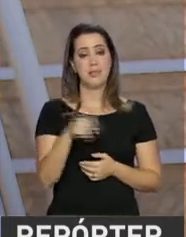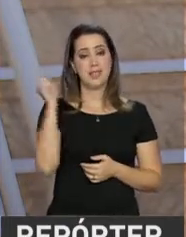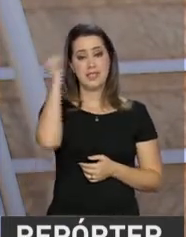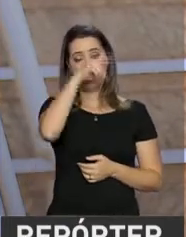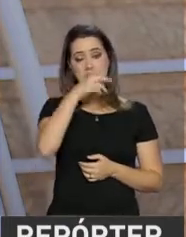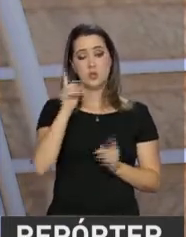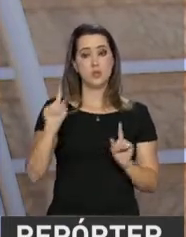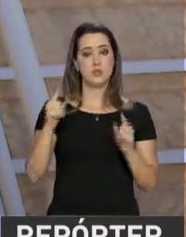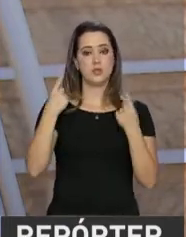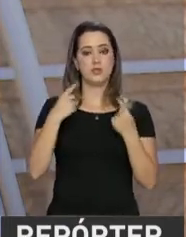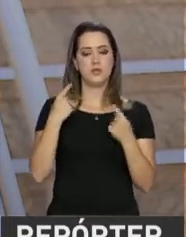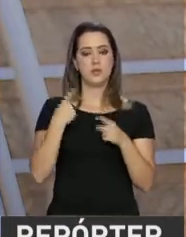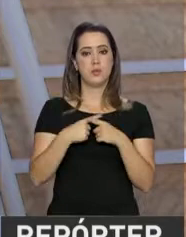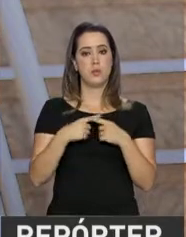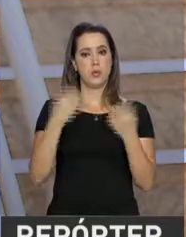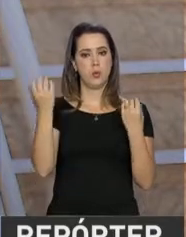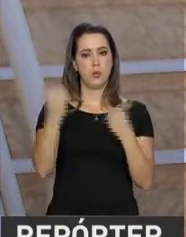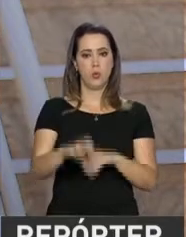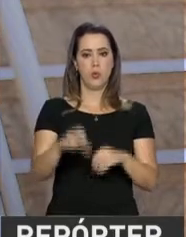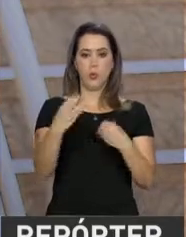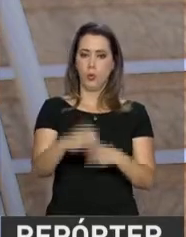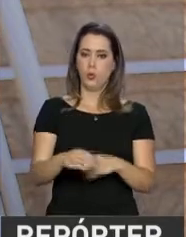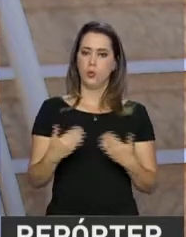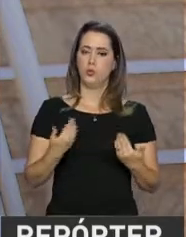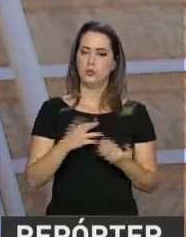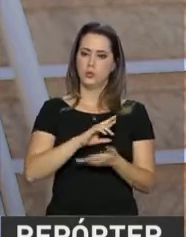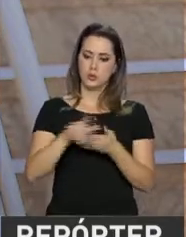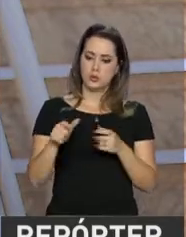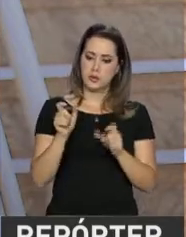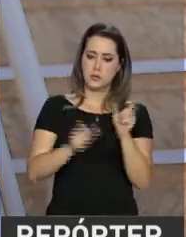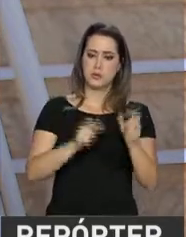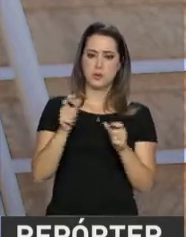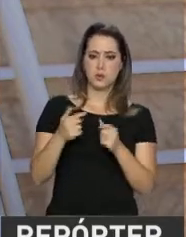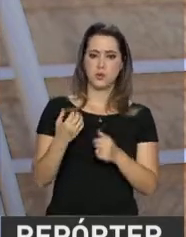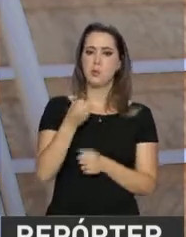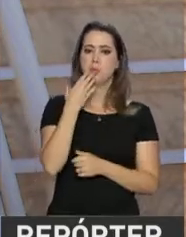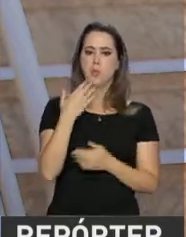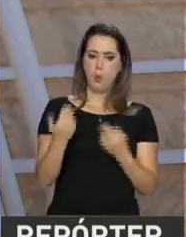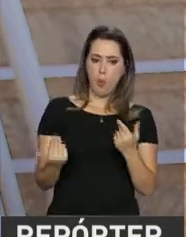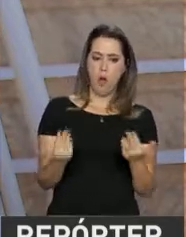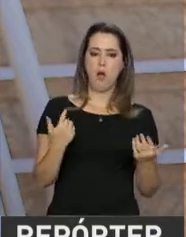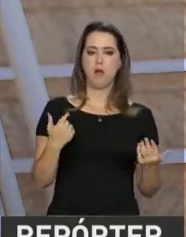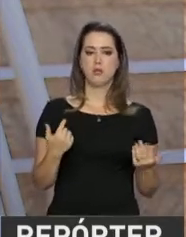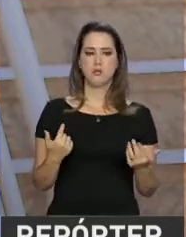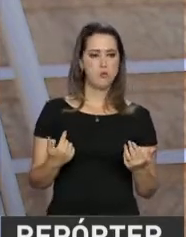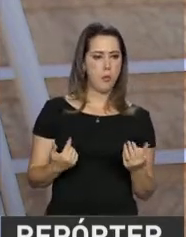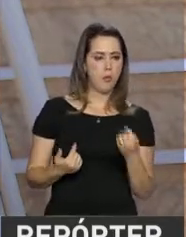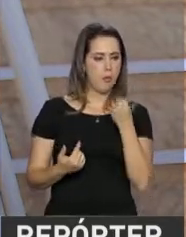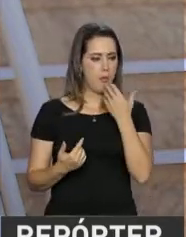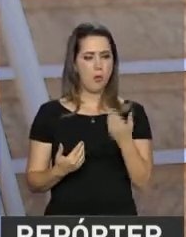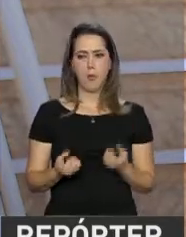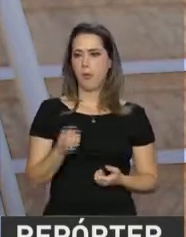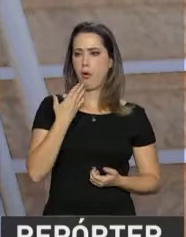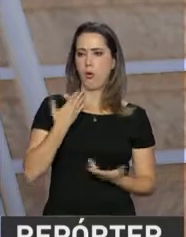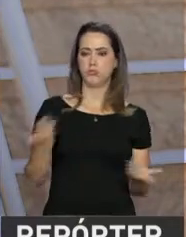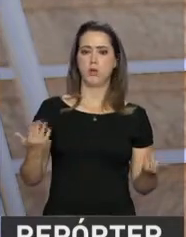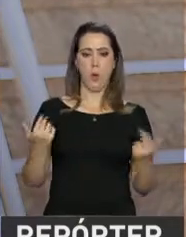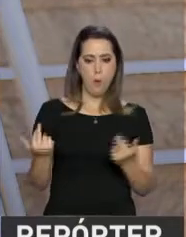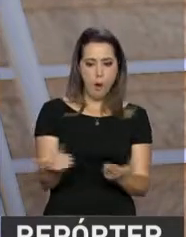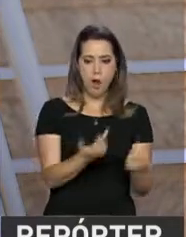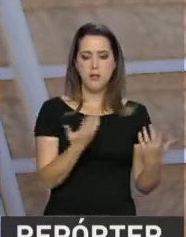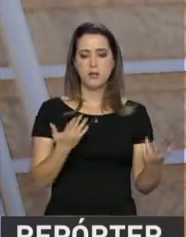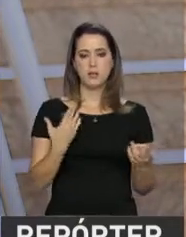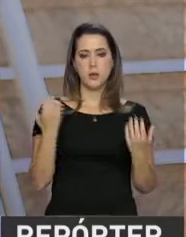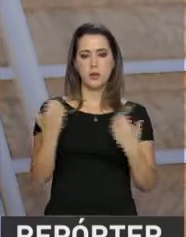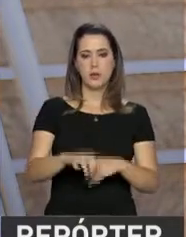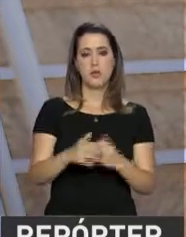difícil, é desafiador por ser um concurso, né? Você está competindo com outras pessoas tão boas quanto. Mas tem muitas horas que é